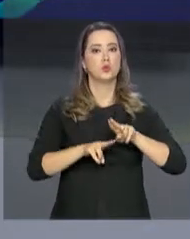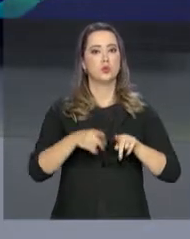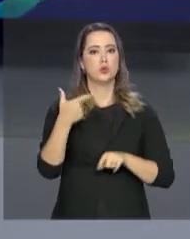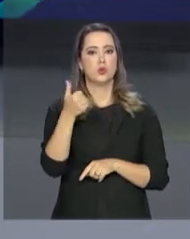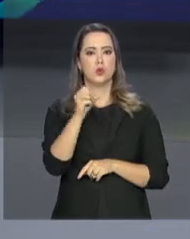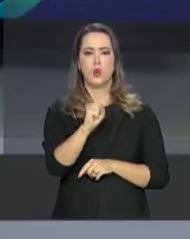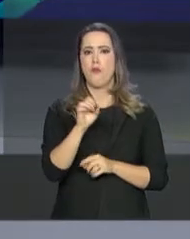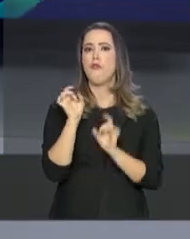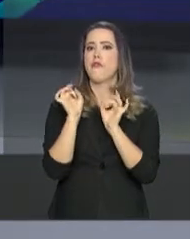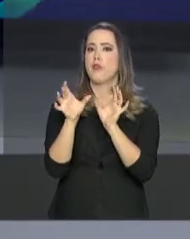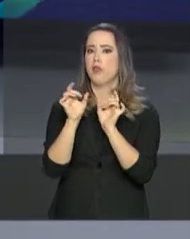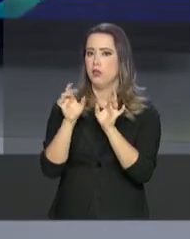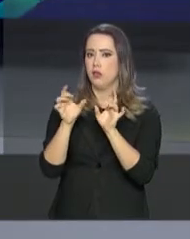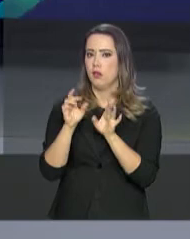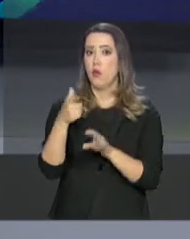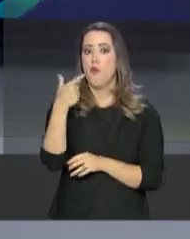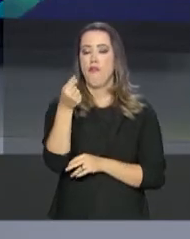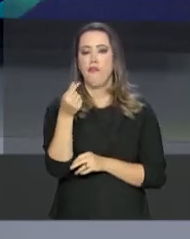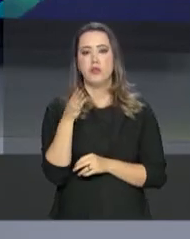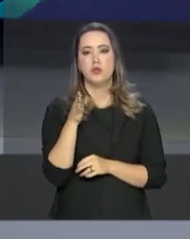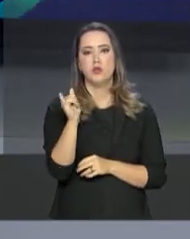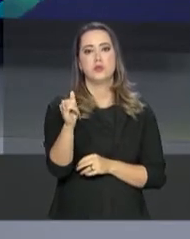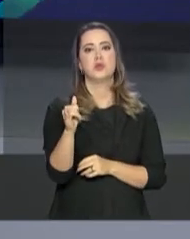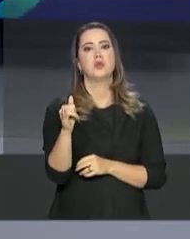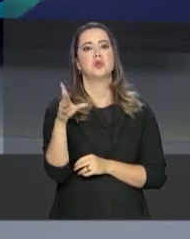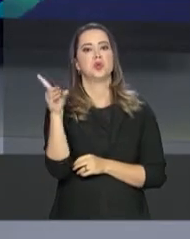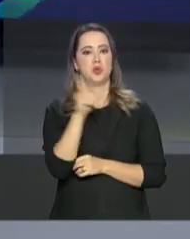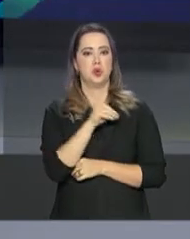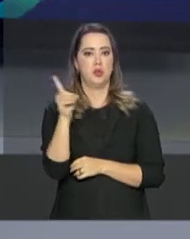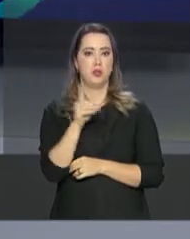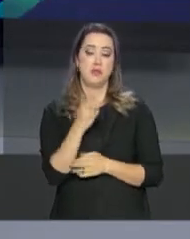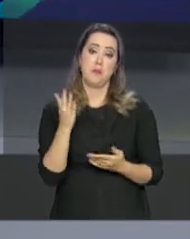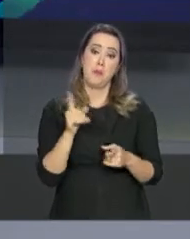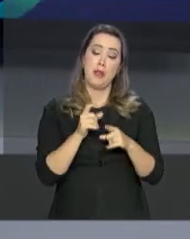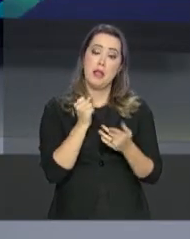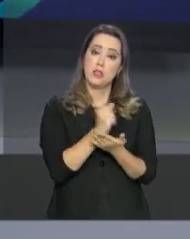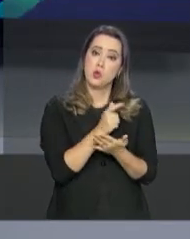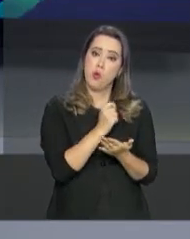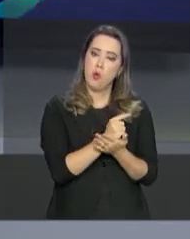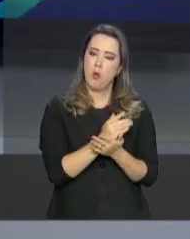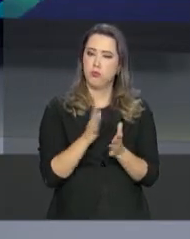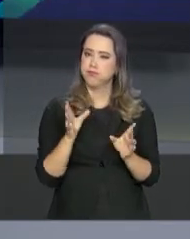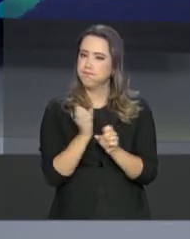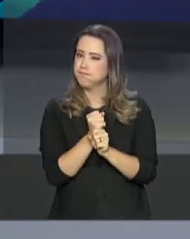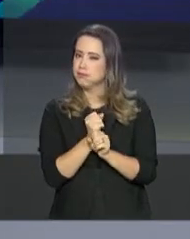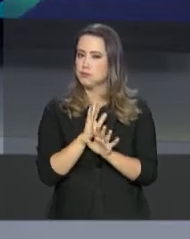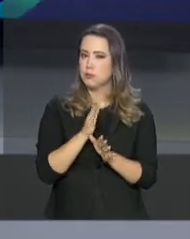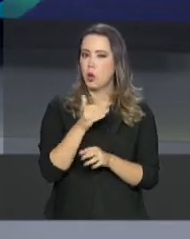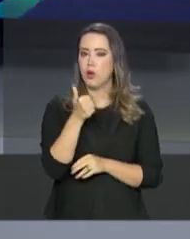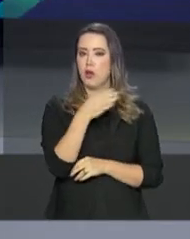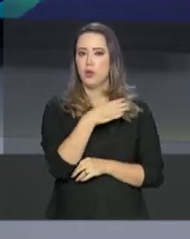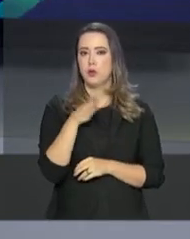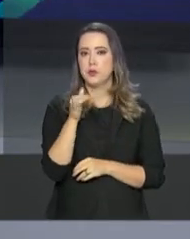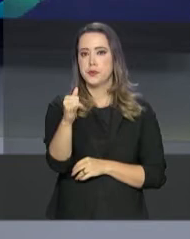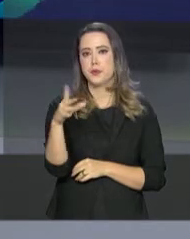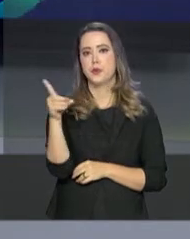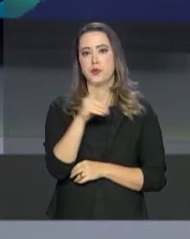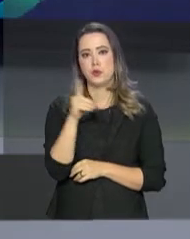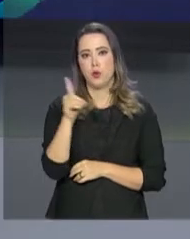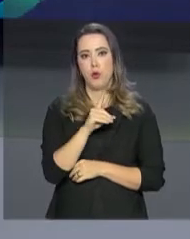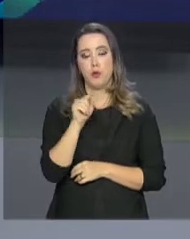Brasil exportou 20 bilhões e 200 milhões de dólares. As importações somaram 14 bilhões e 300 milhões de